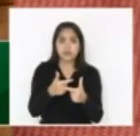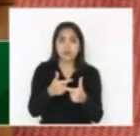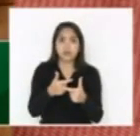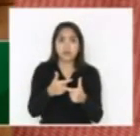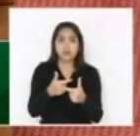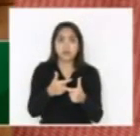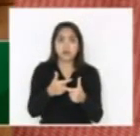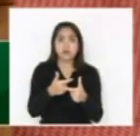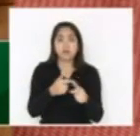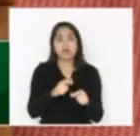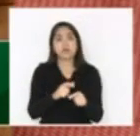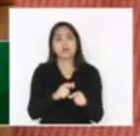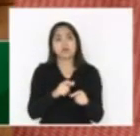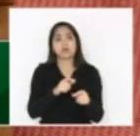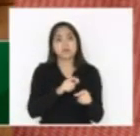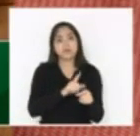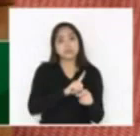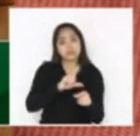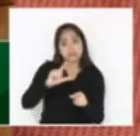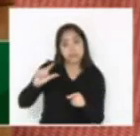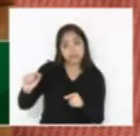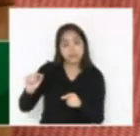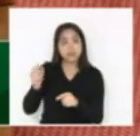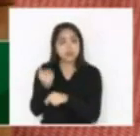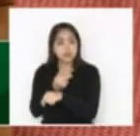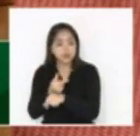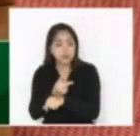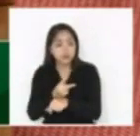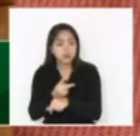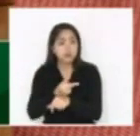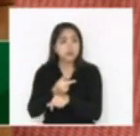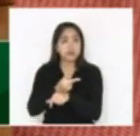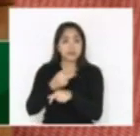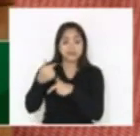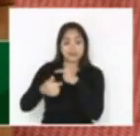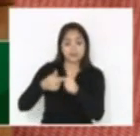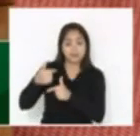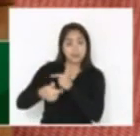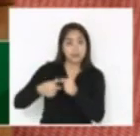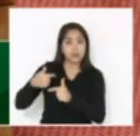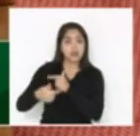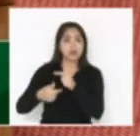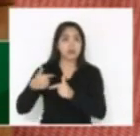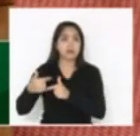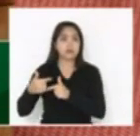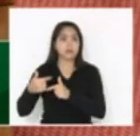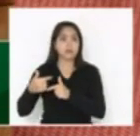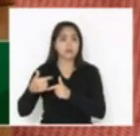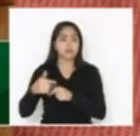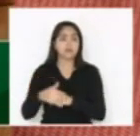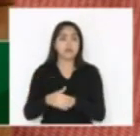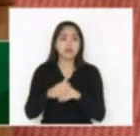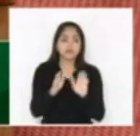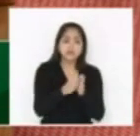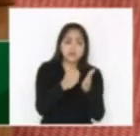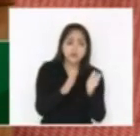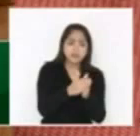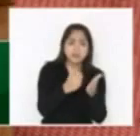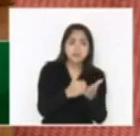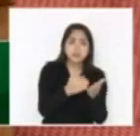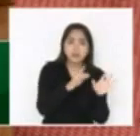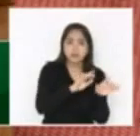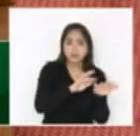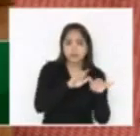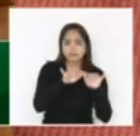de lá a procura de emprego nos grandes centros. E aí os favelados, né, vinham para cá, não